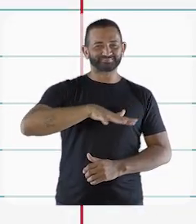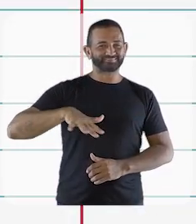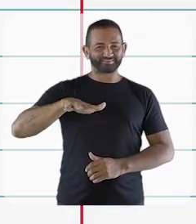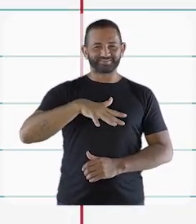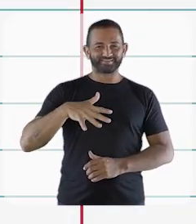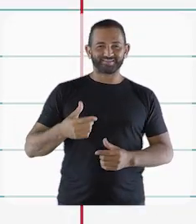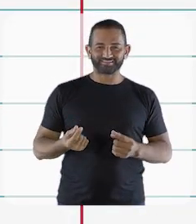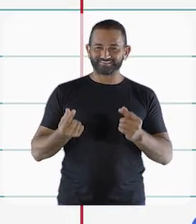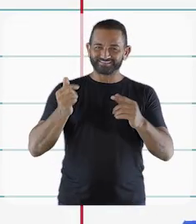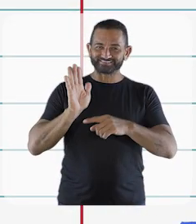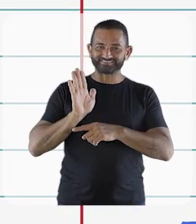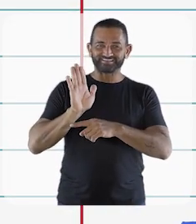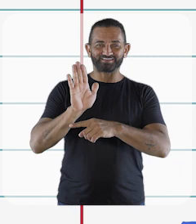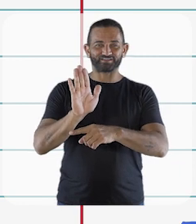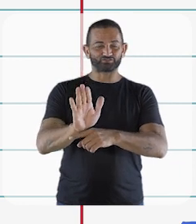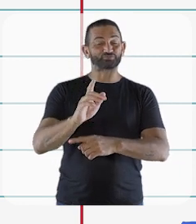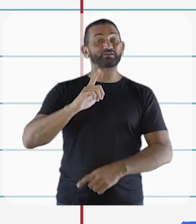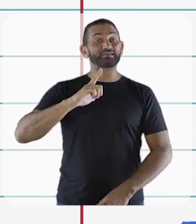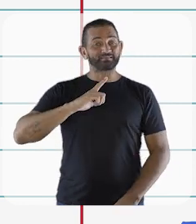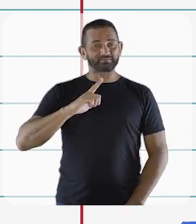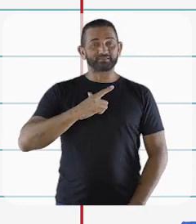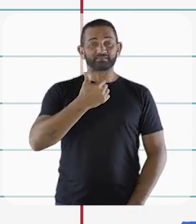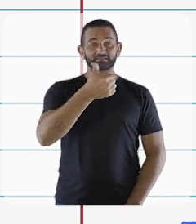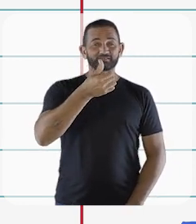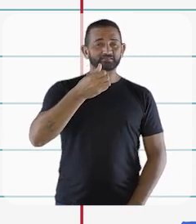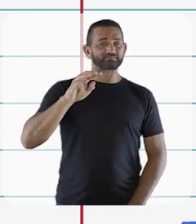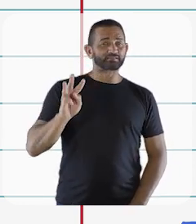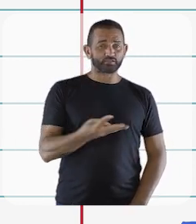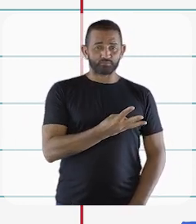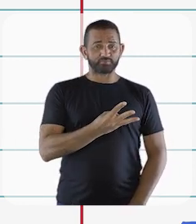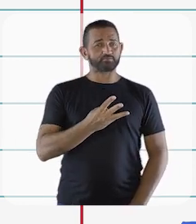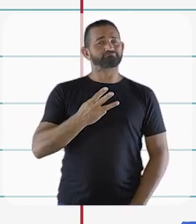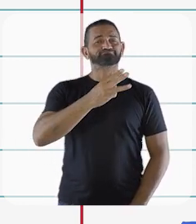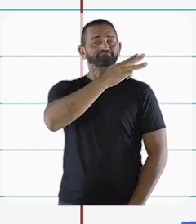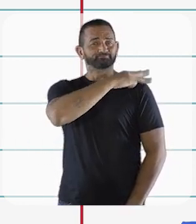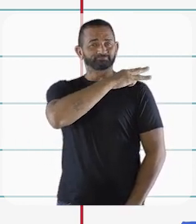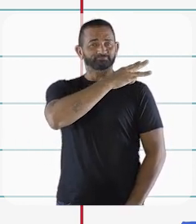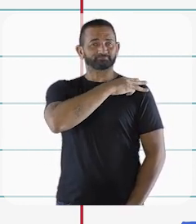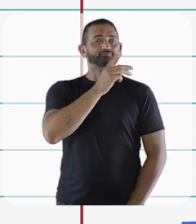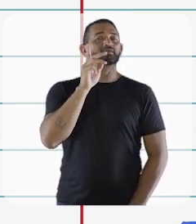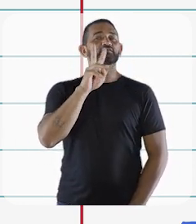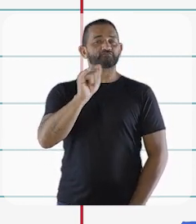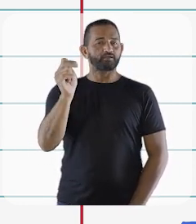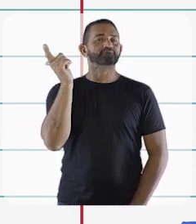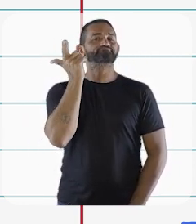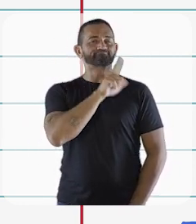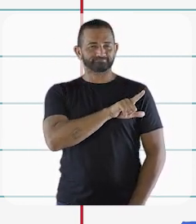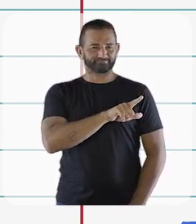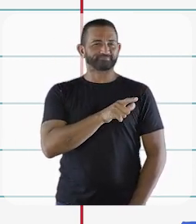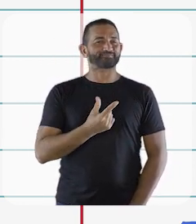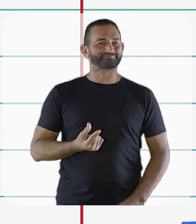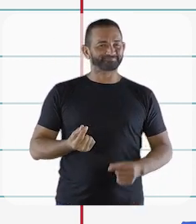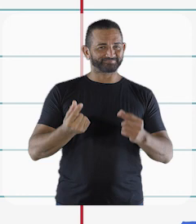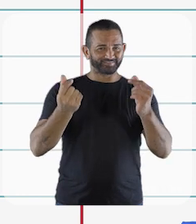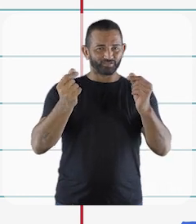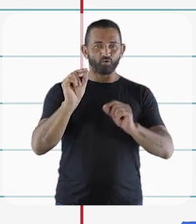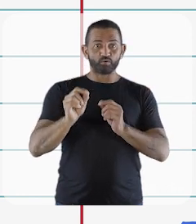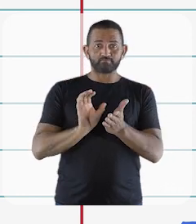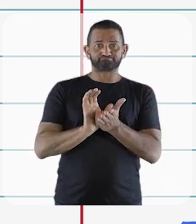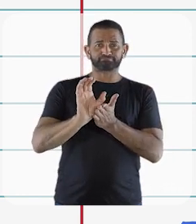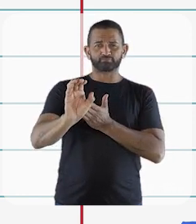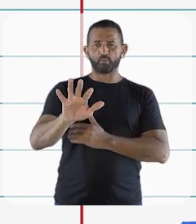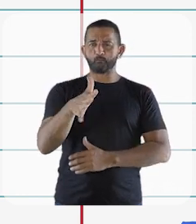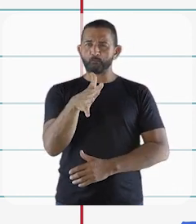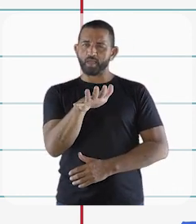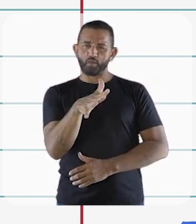programa Pé de Meia, mais de 160 mil alunos do ensino médio público no Maranhão vão receber o benefício.